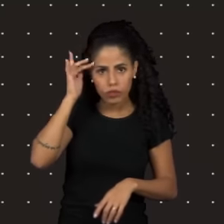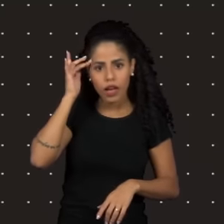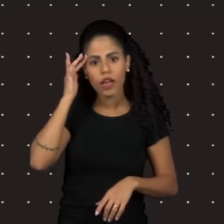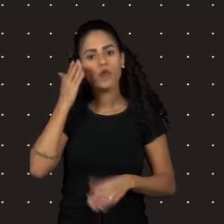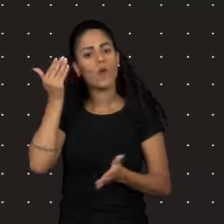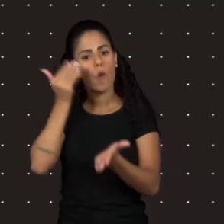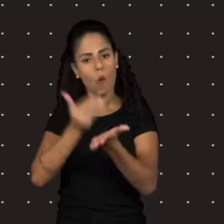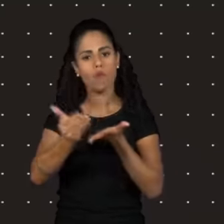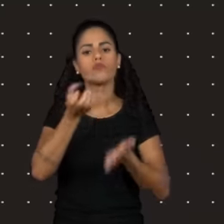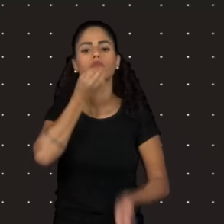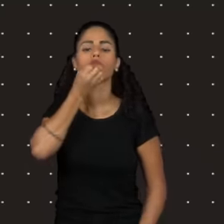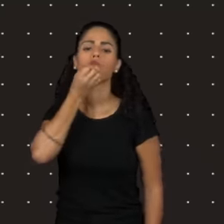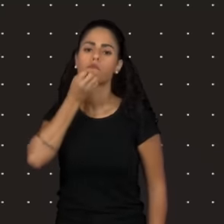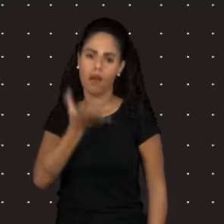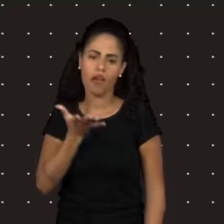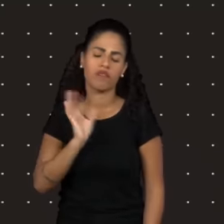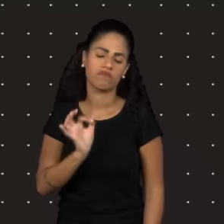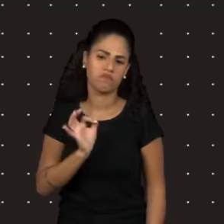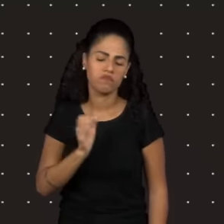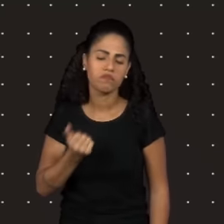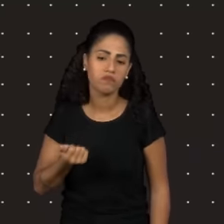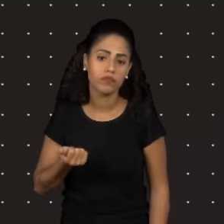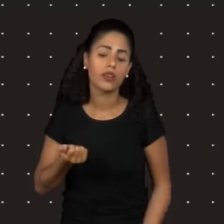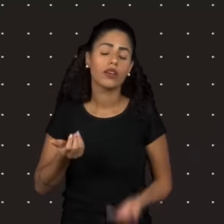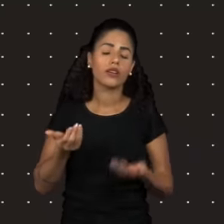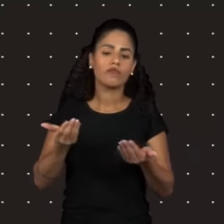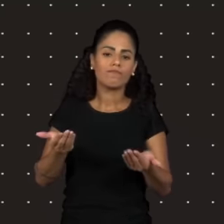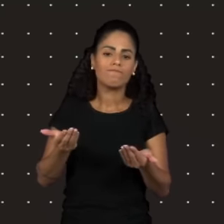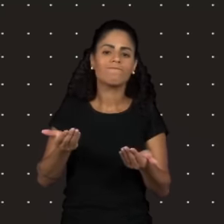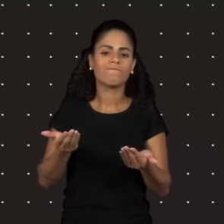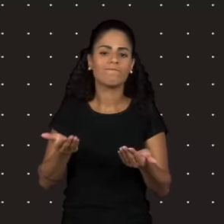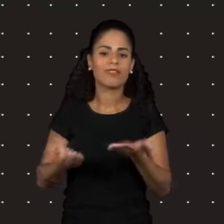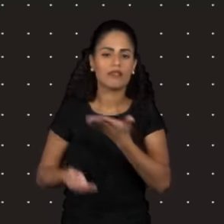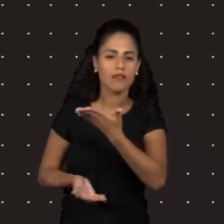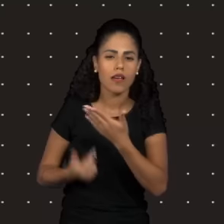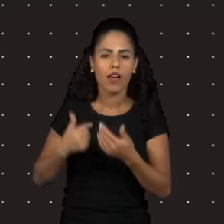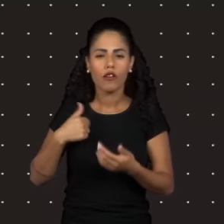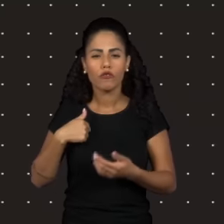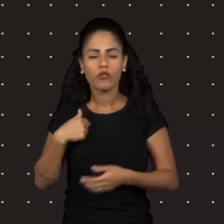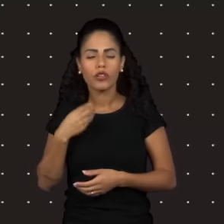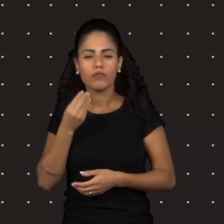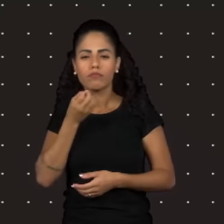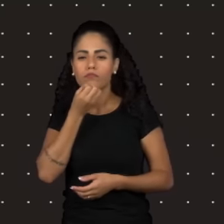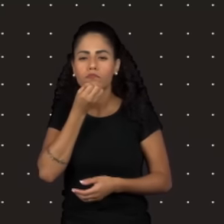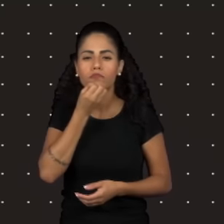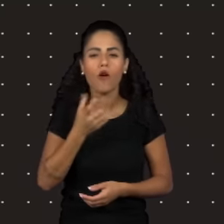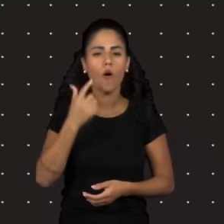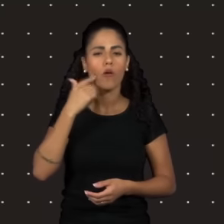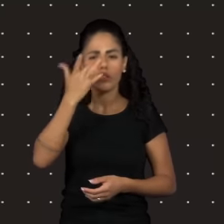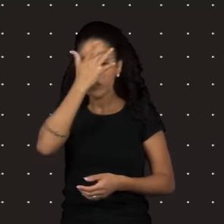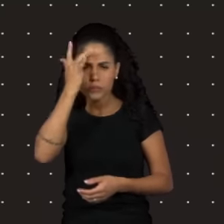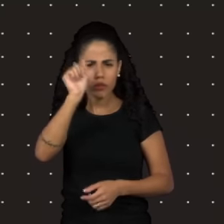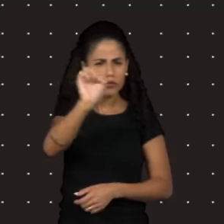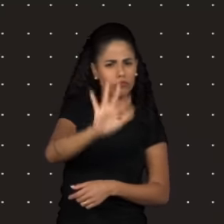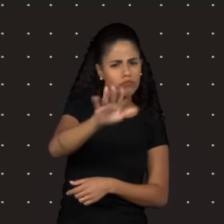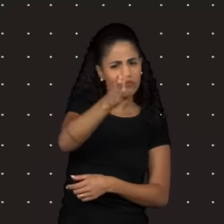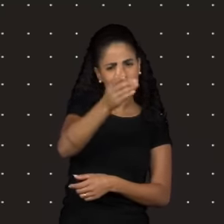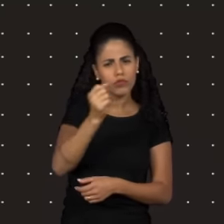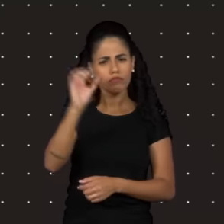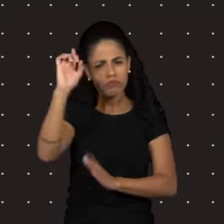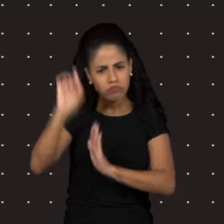direito, vamos dizer assim, mas... ela foi olhada, vamos dizer assim, pelos profissionais na